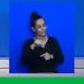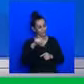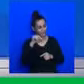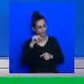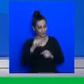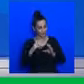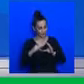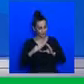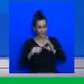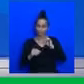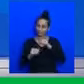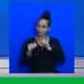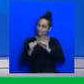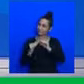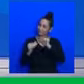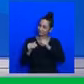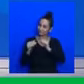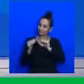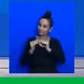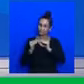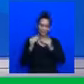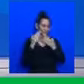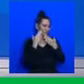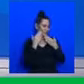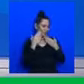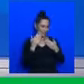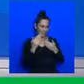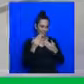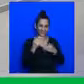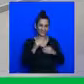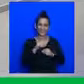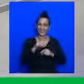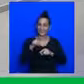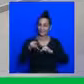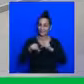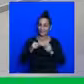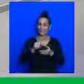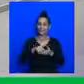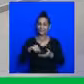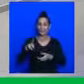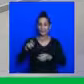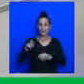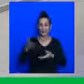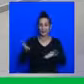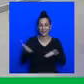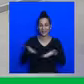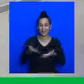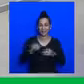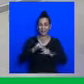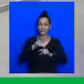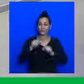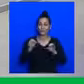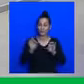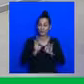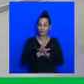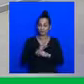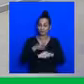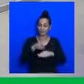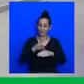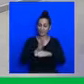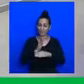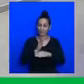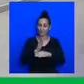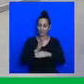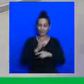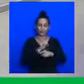bolas sorteadas? Sim, confirmo. Sim, confirmo. Muito obrigada. Este foi o sorteio da Mega Sena. Sorteio realizado e